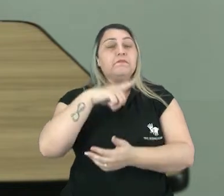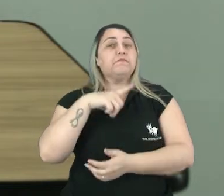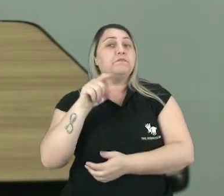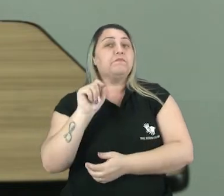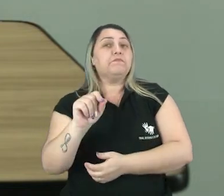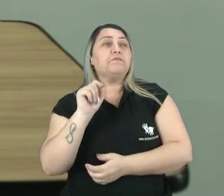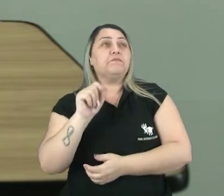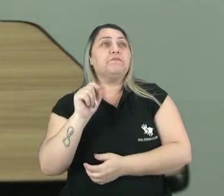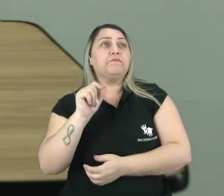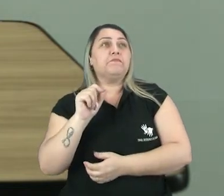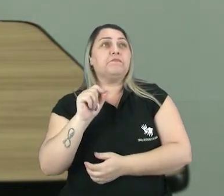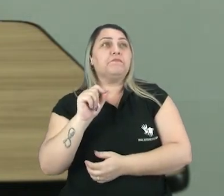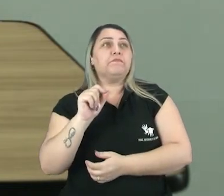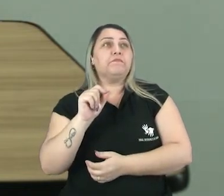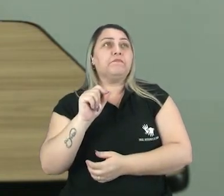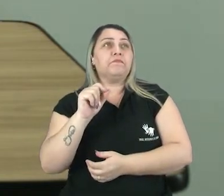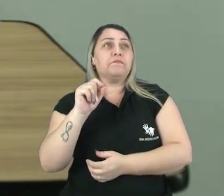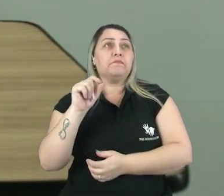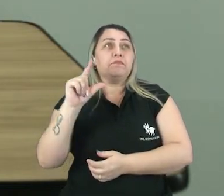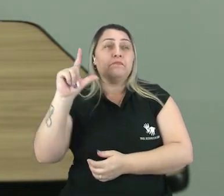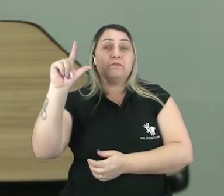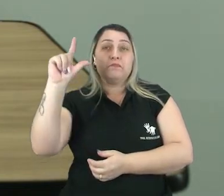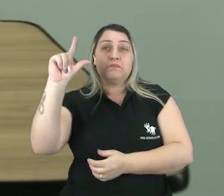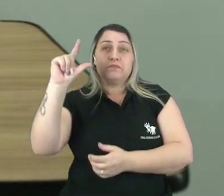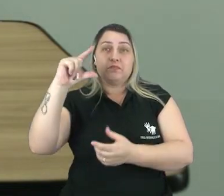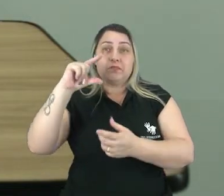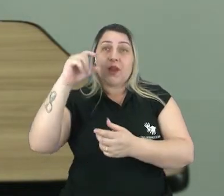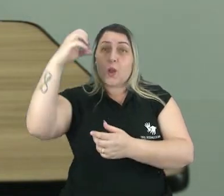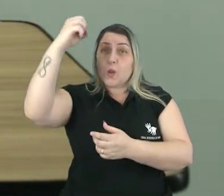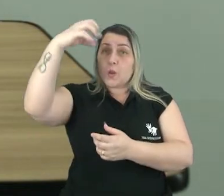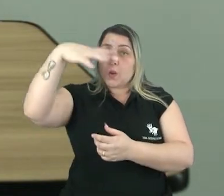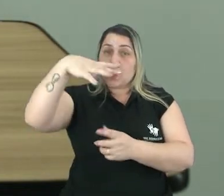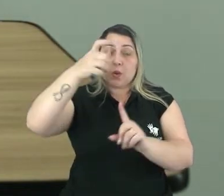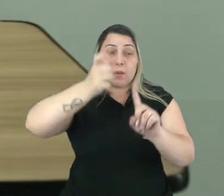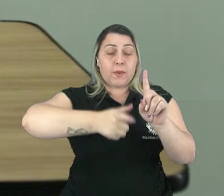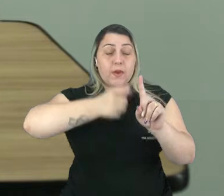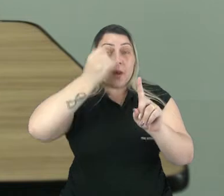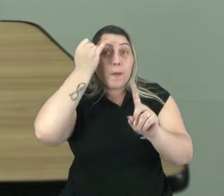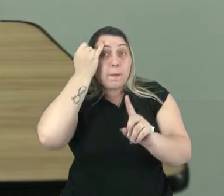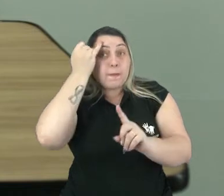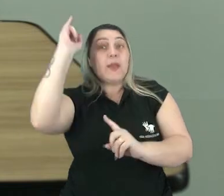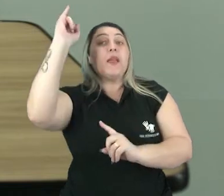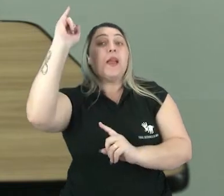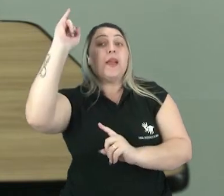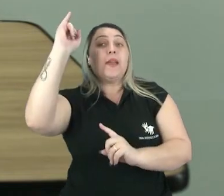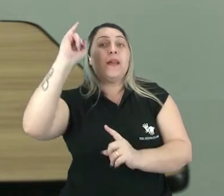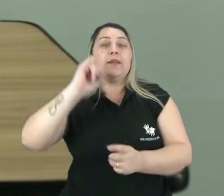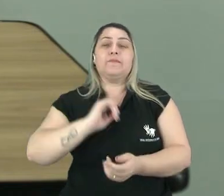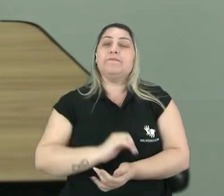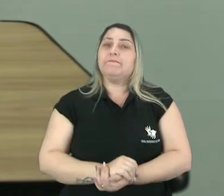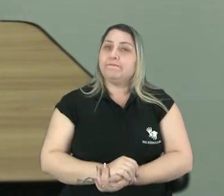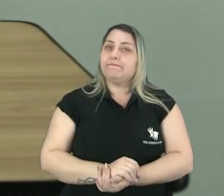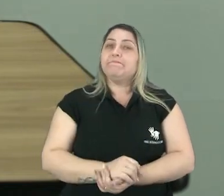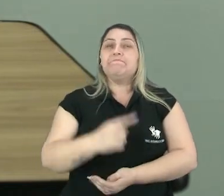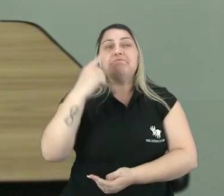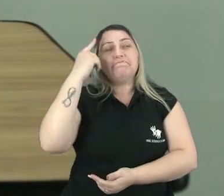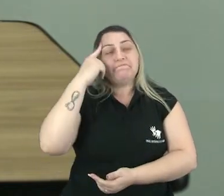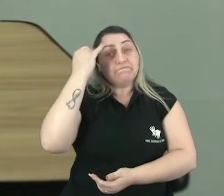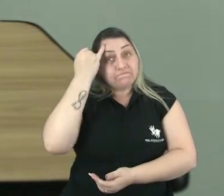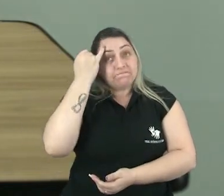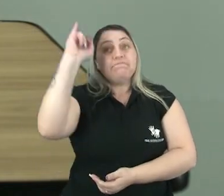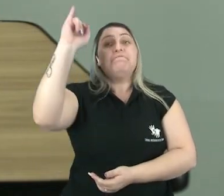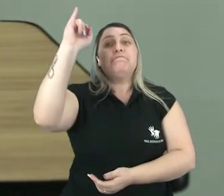quê? Uma lâmpada. Certo? Significa que o personagem ele teve uma ideia, ele está pensando